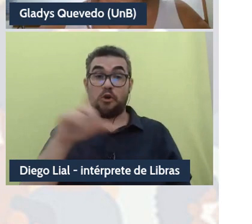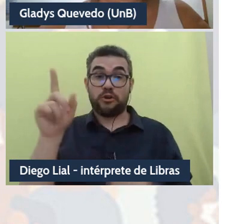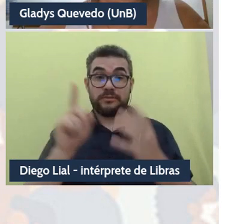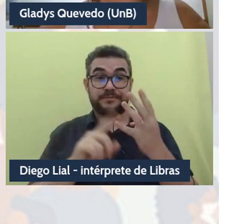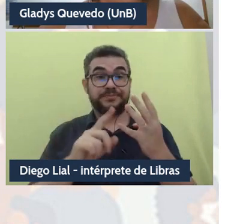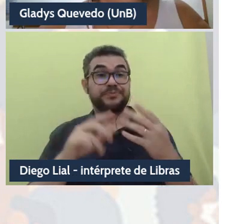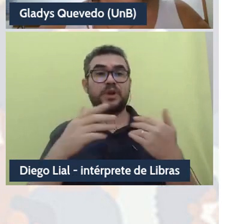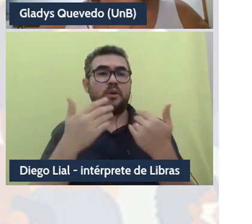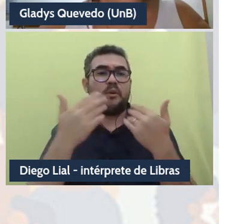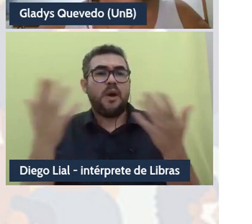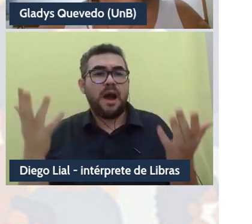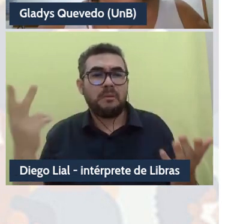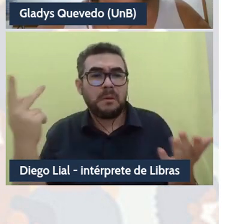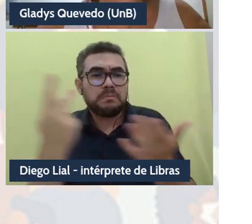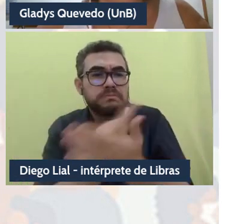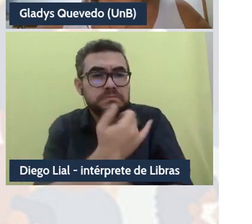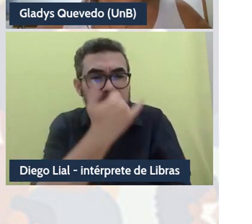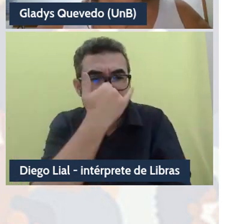do exame?